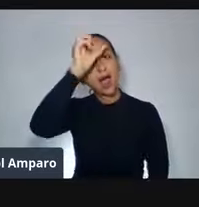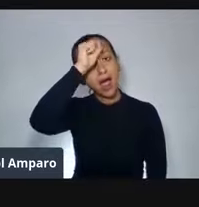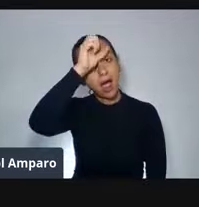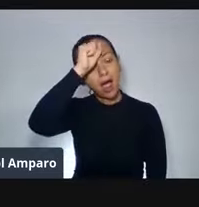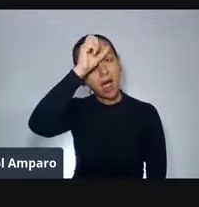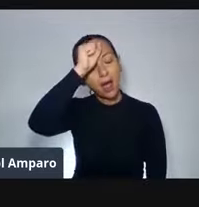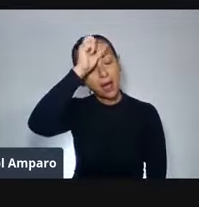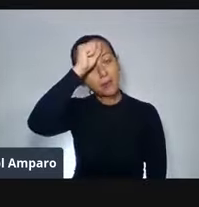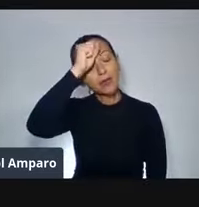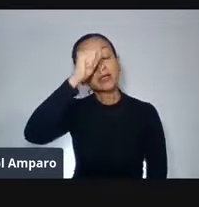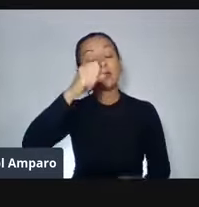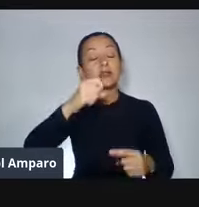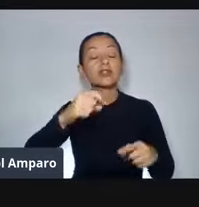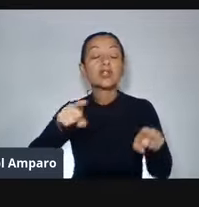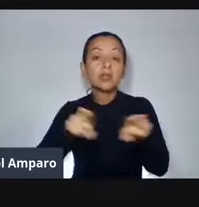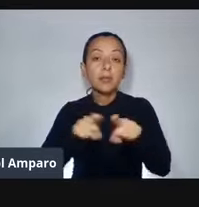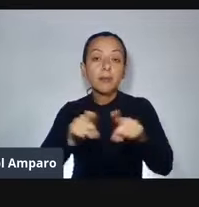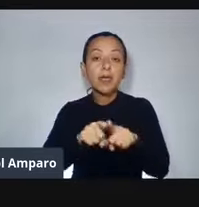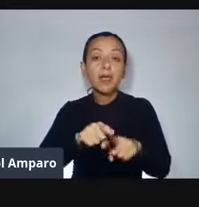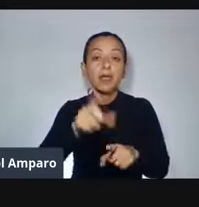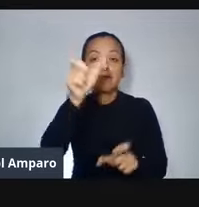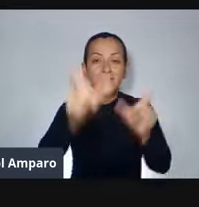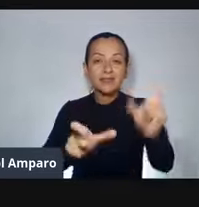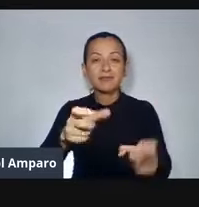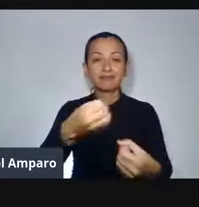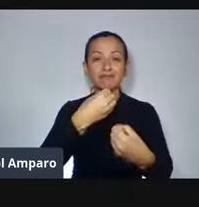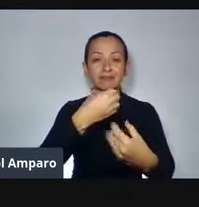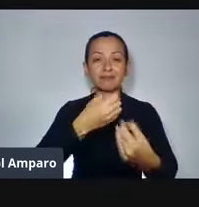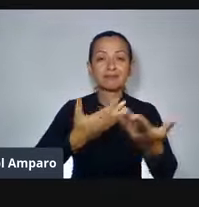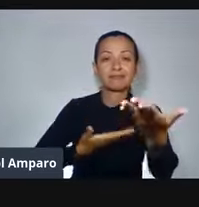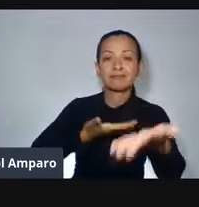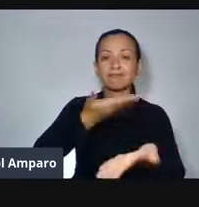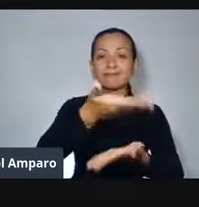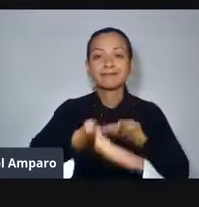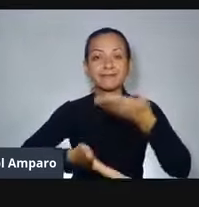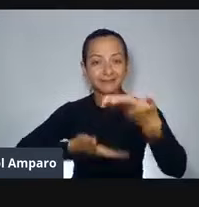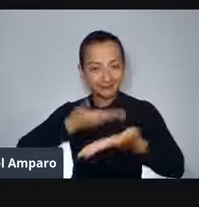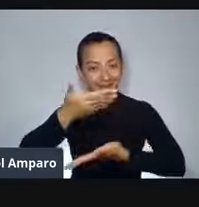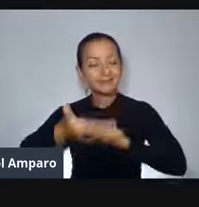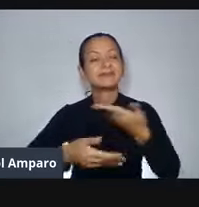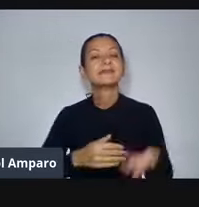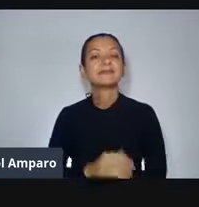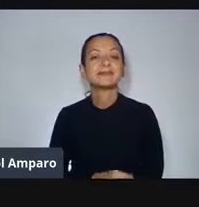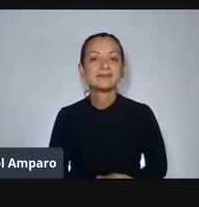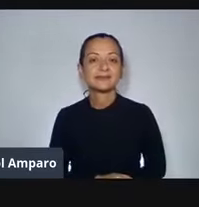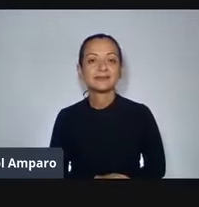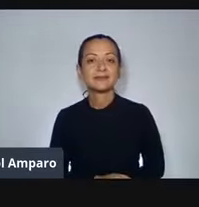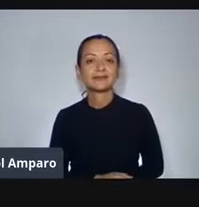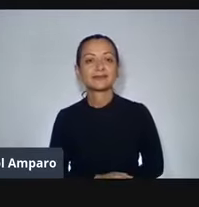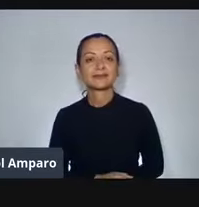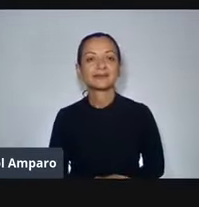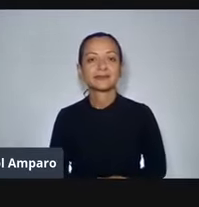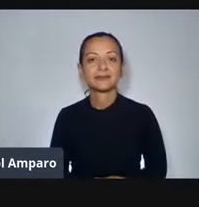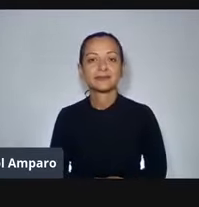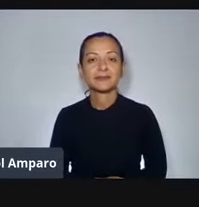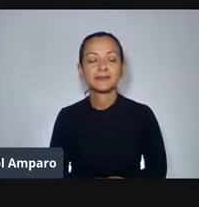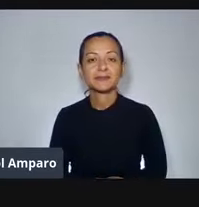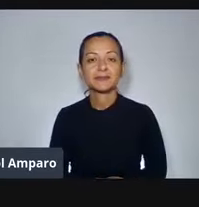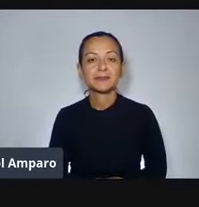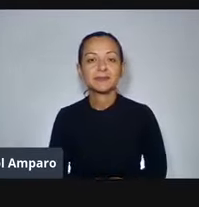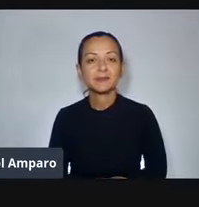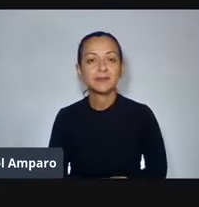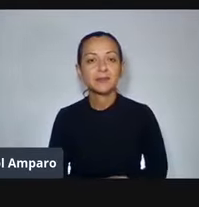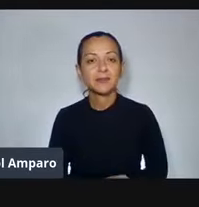outros saberes que vou pegar com aquele meu chamado adversário. E quanto mais eu me